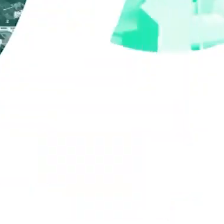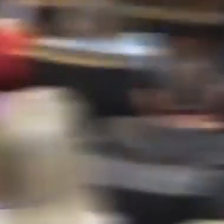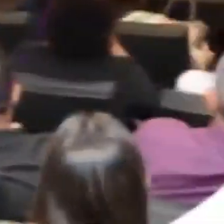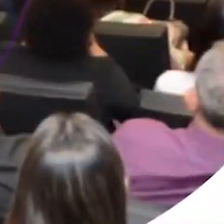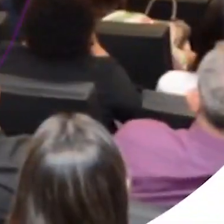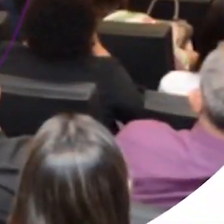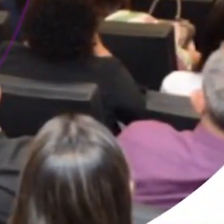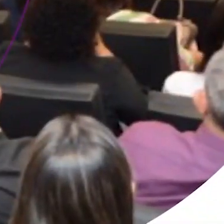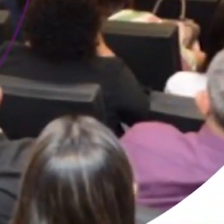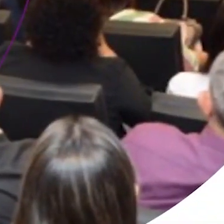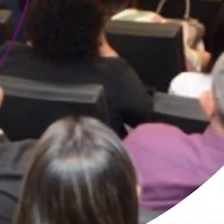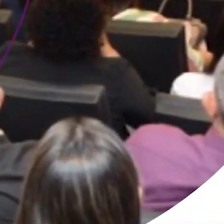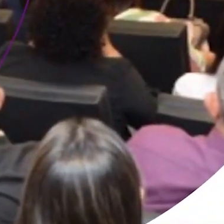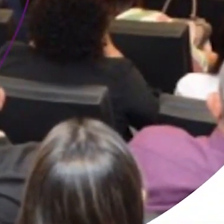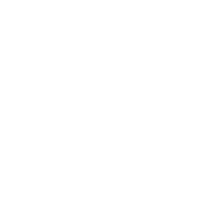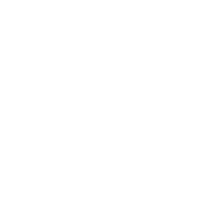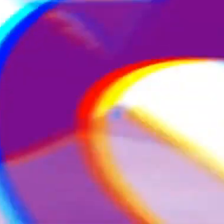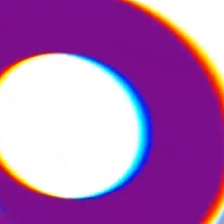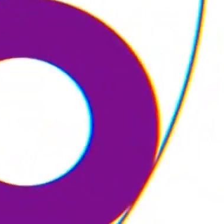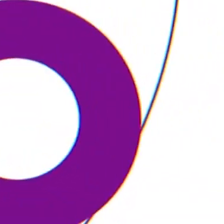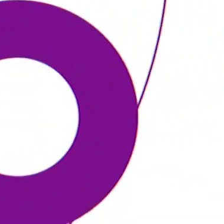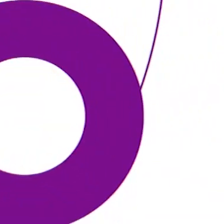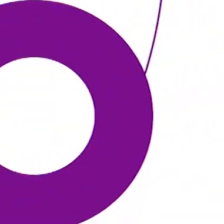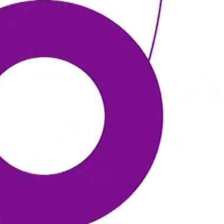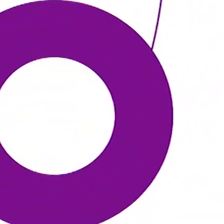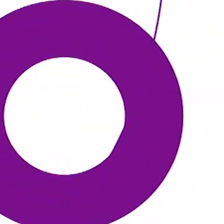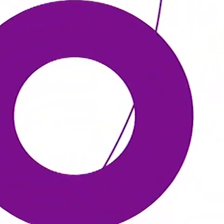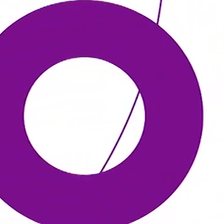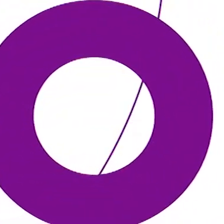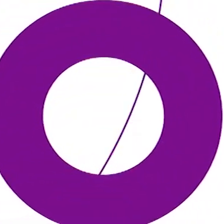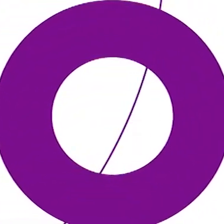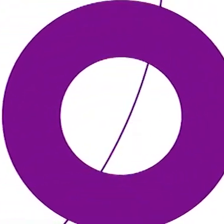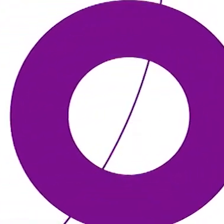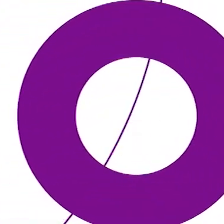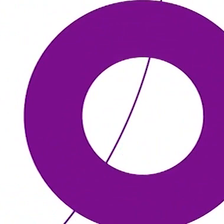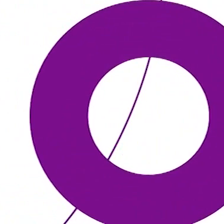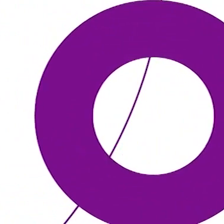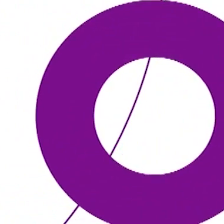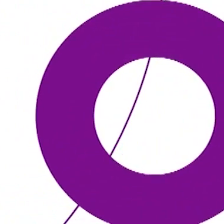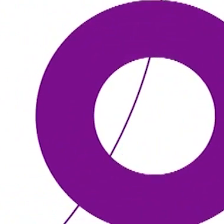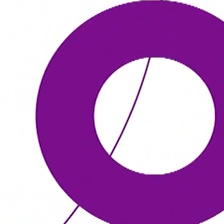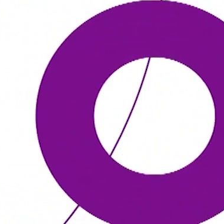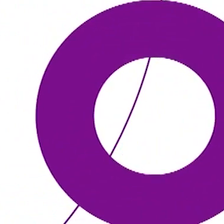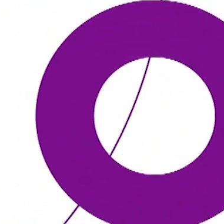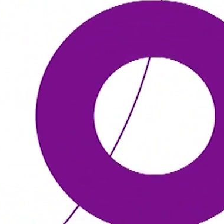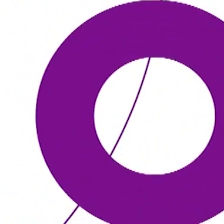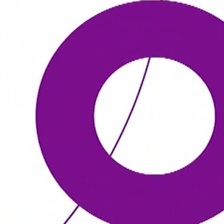TV Câmara Fortaleza, a fortaleza da nossa cidade é você.